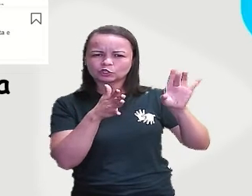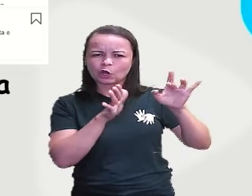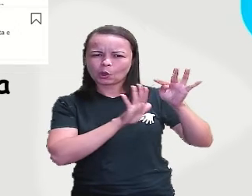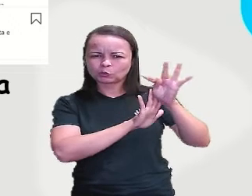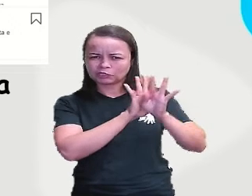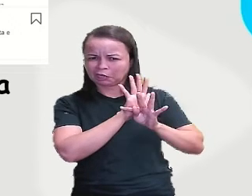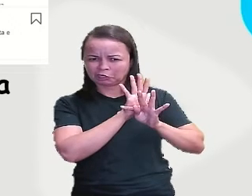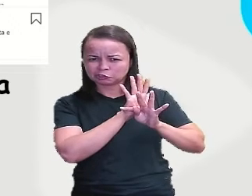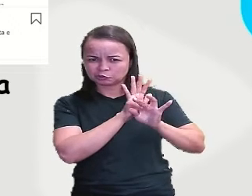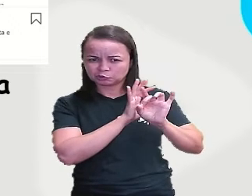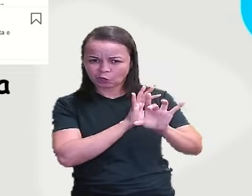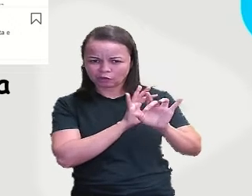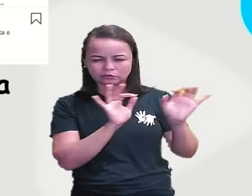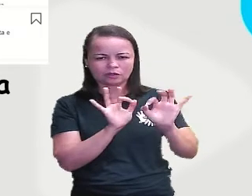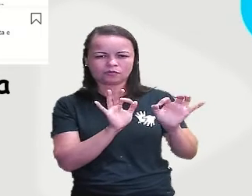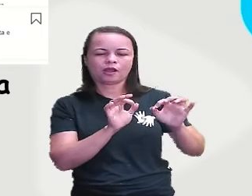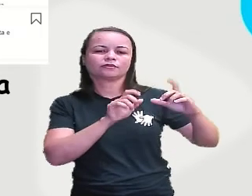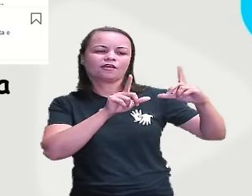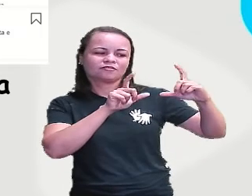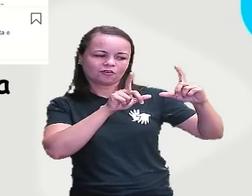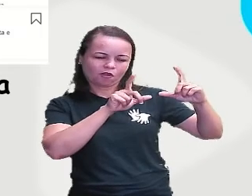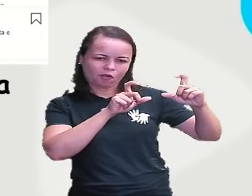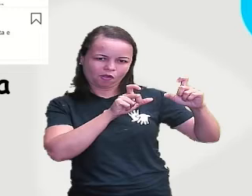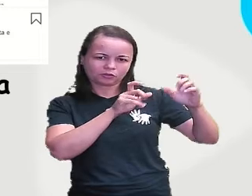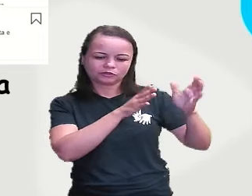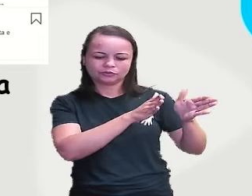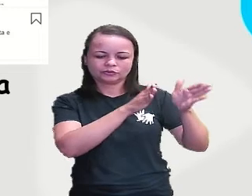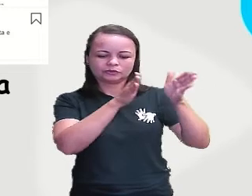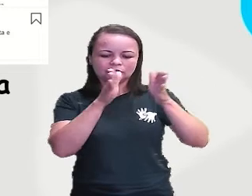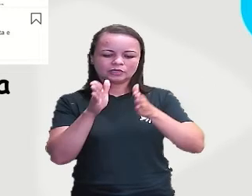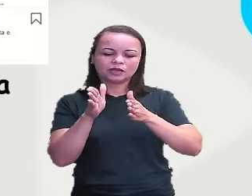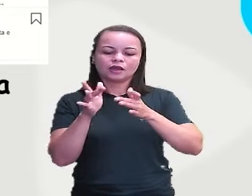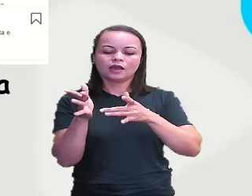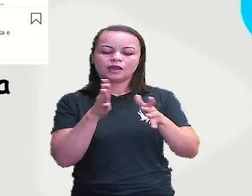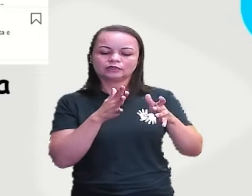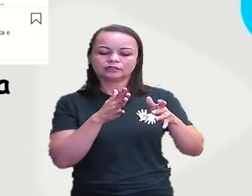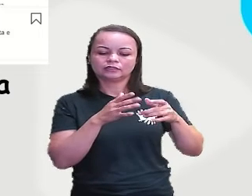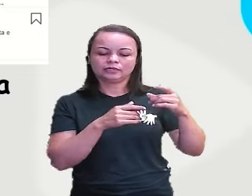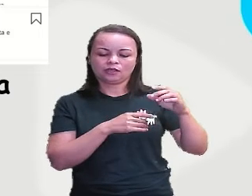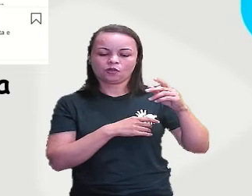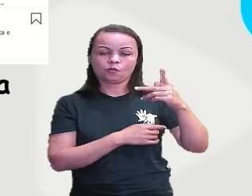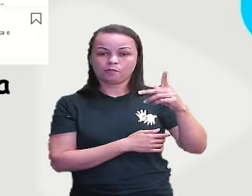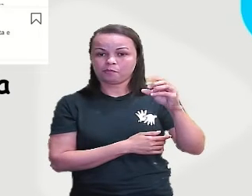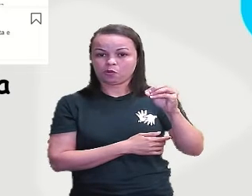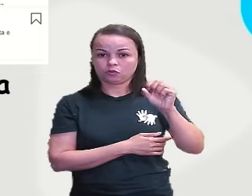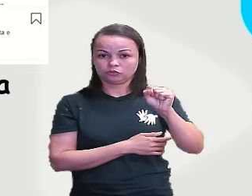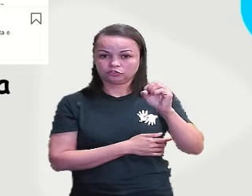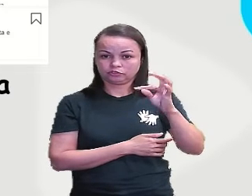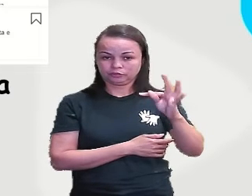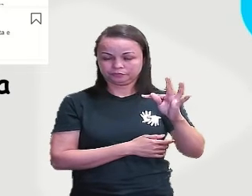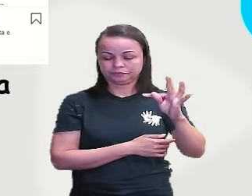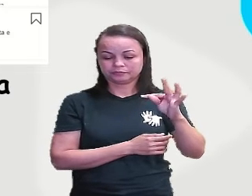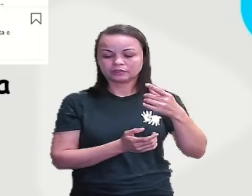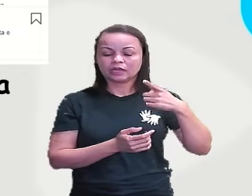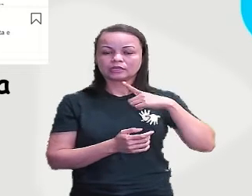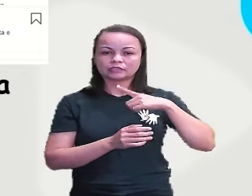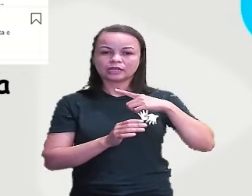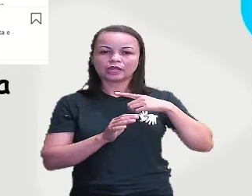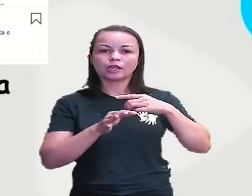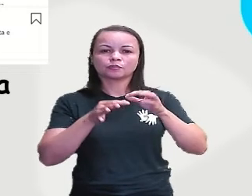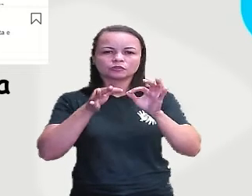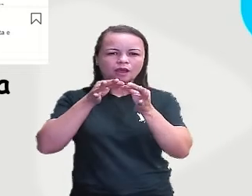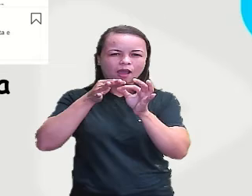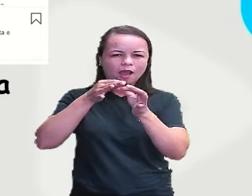coloca ali uma foto, que vai ser, a gente chama de post, né? Temos aí a legenda,